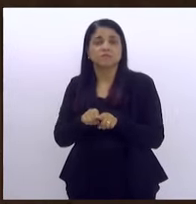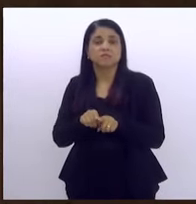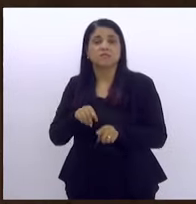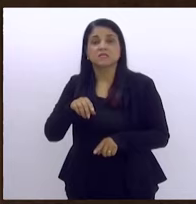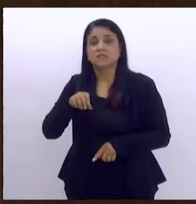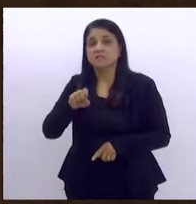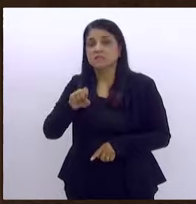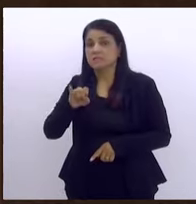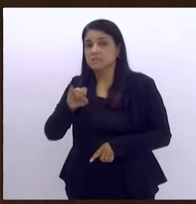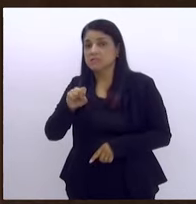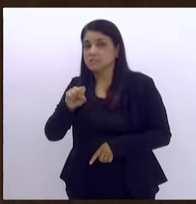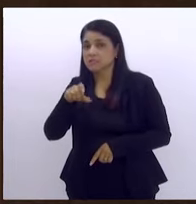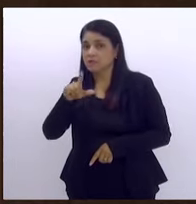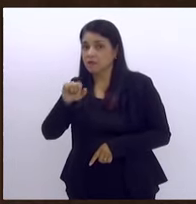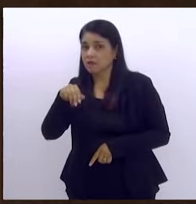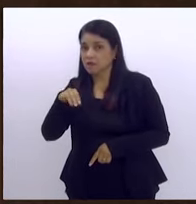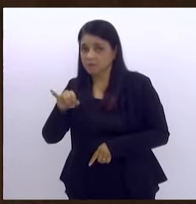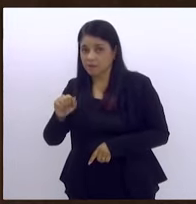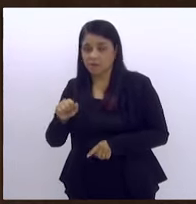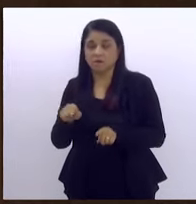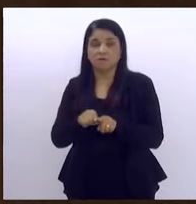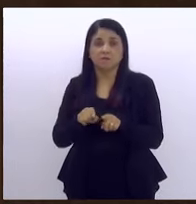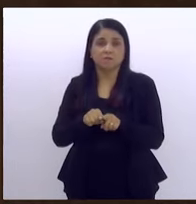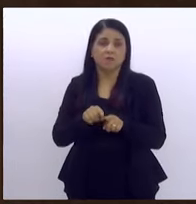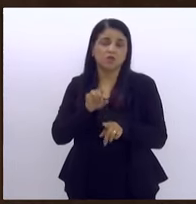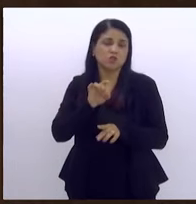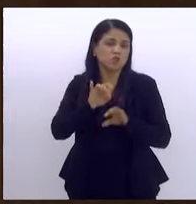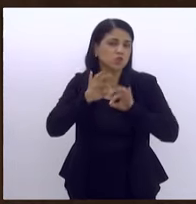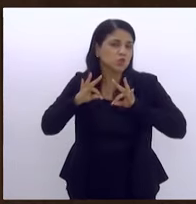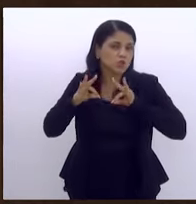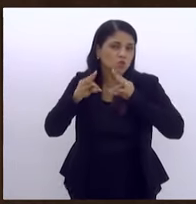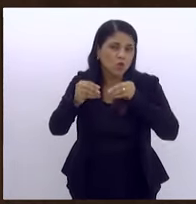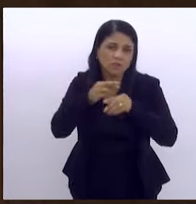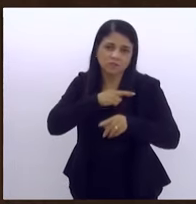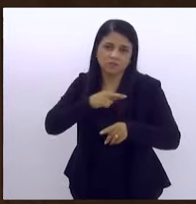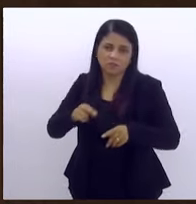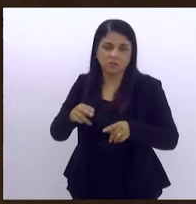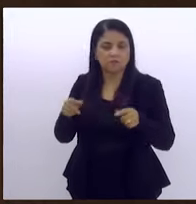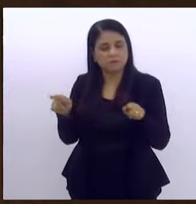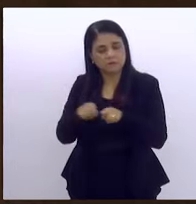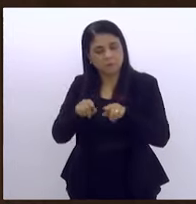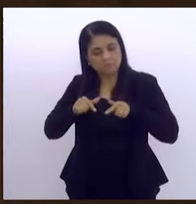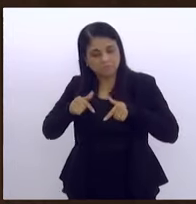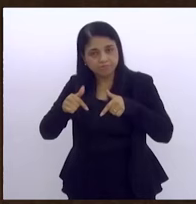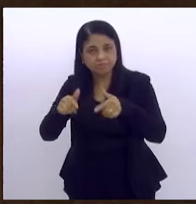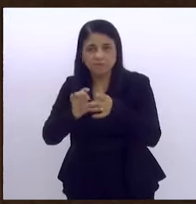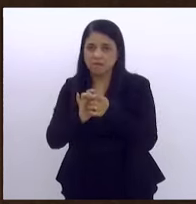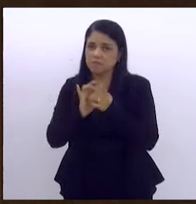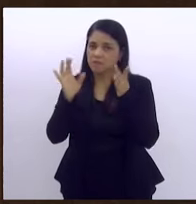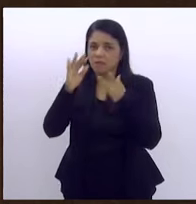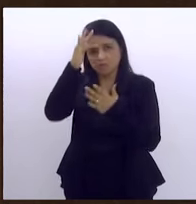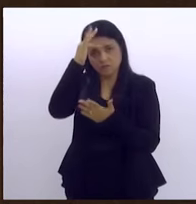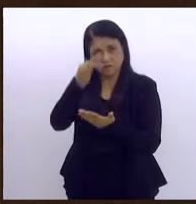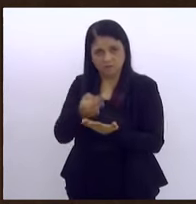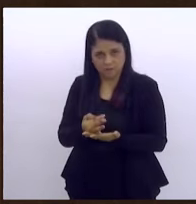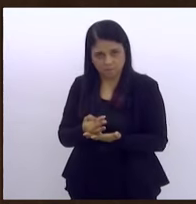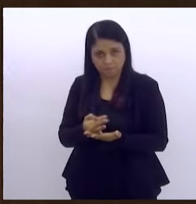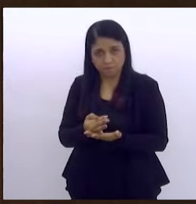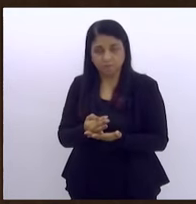islâmica e todas elas, e que possamos cada vez mais exercer com liberdade a nossa fé. Já